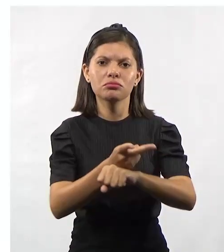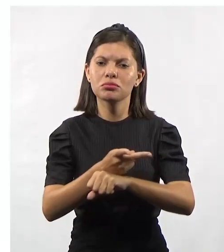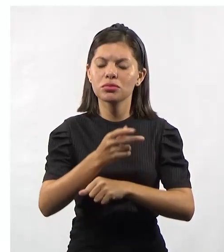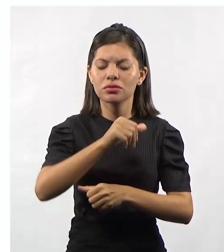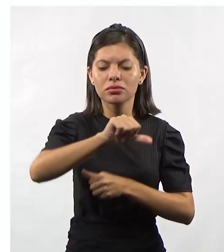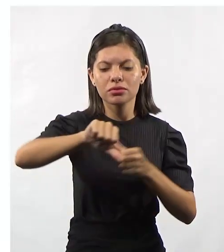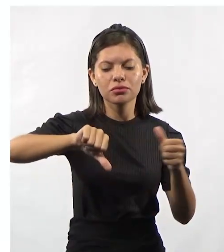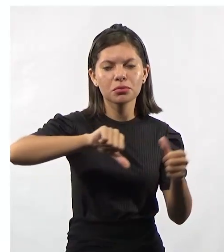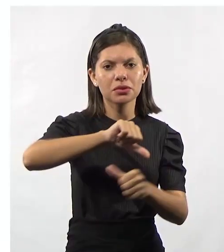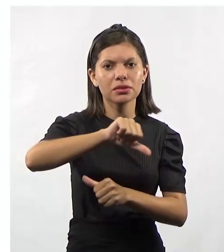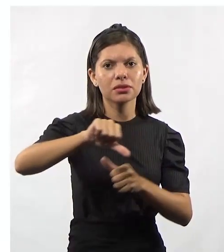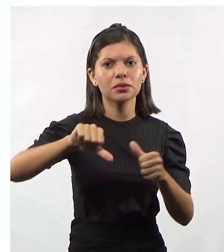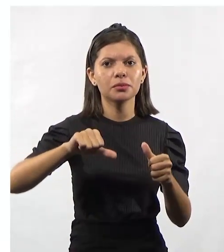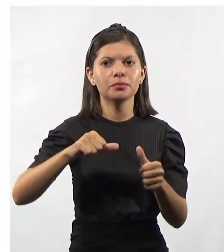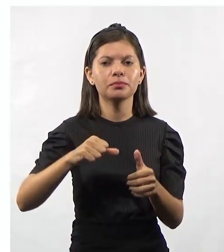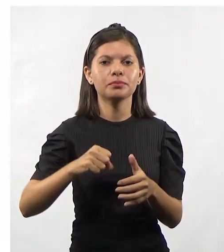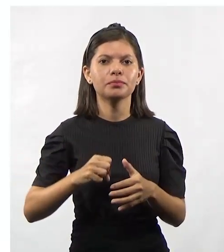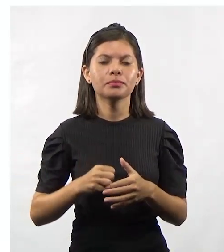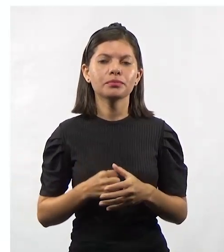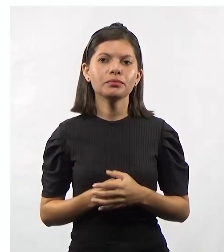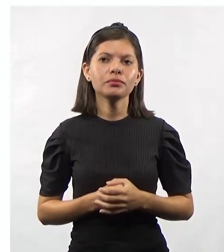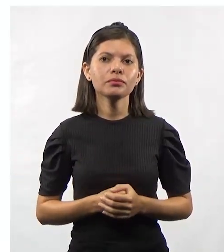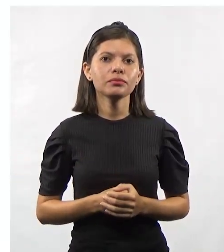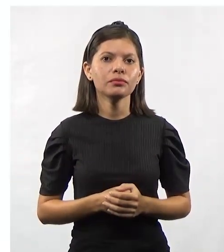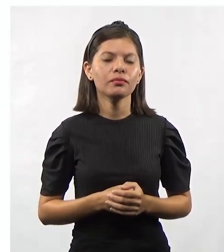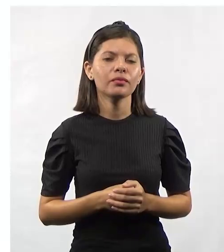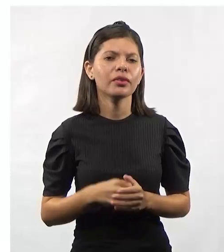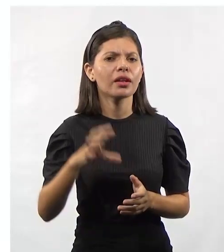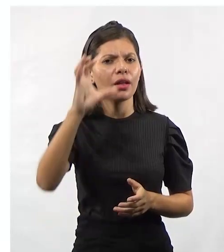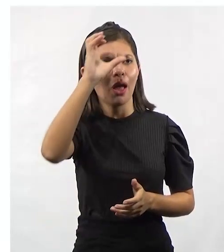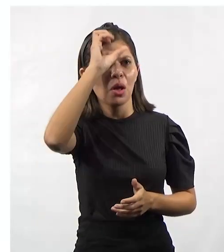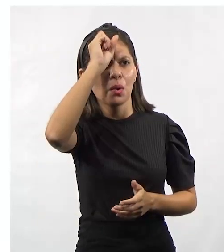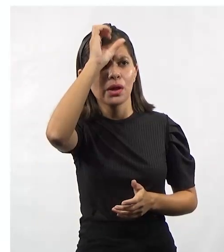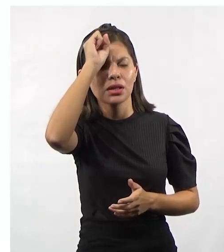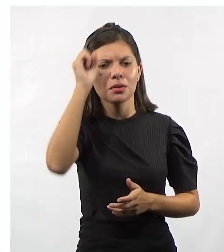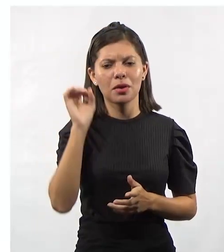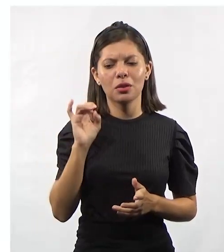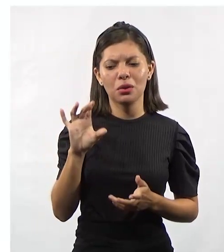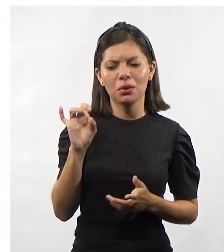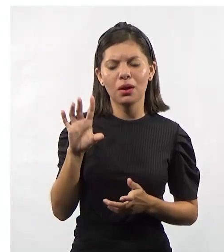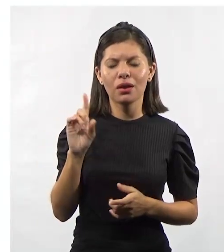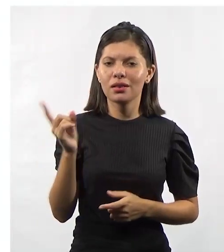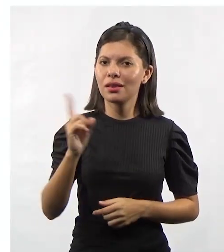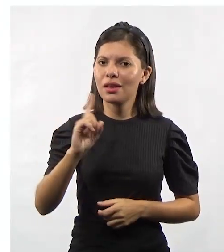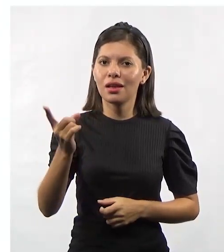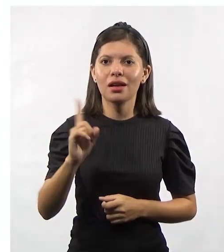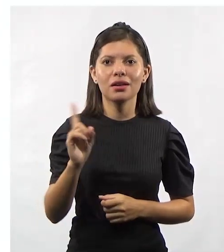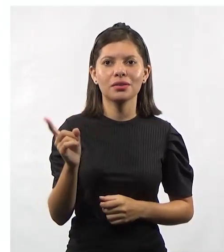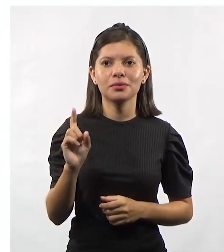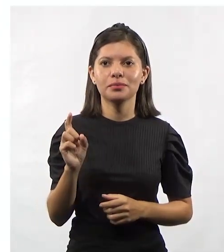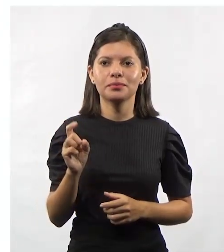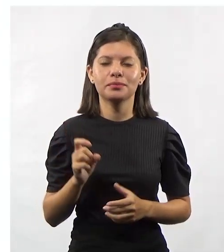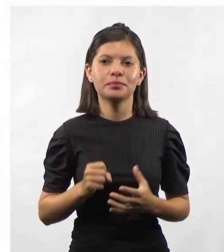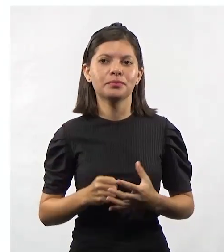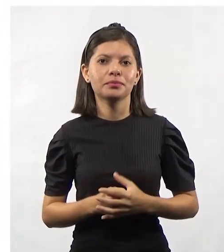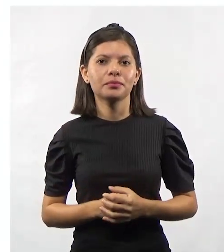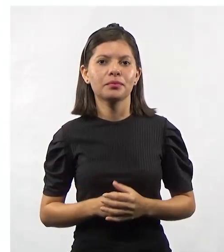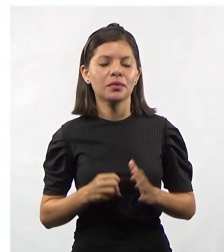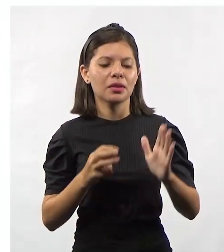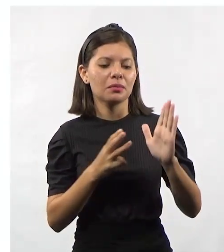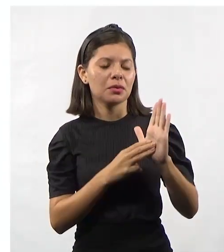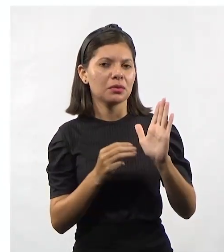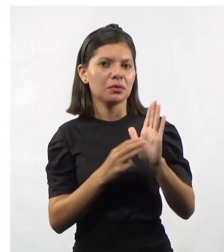essa transformação, proporcionando não apenas conhecimentos e metodologias